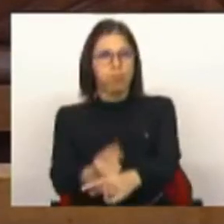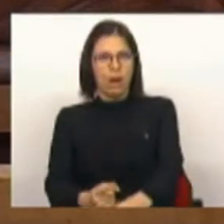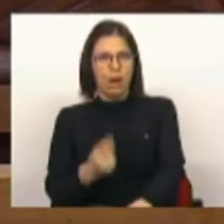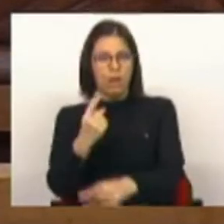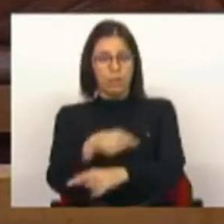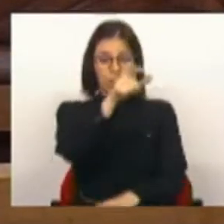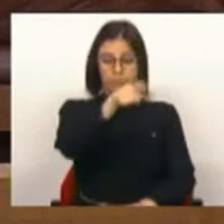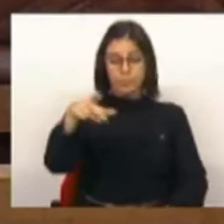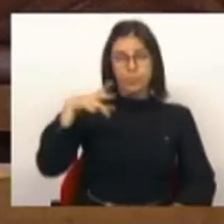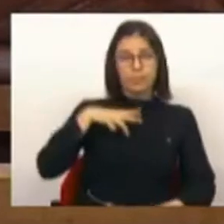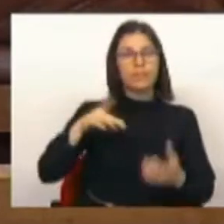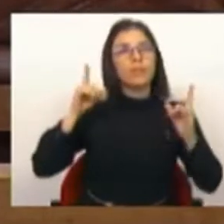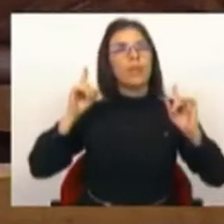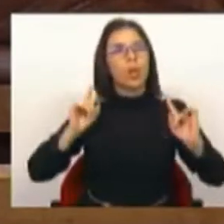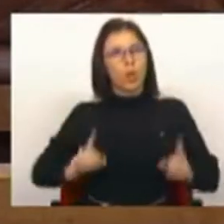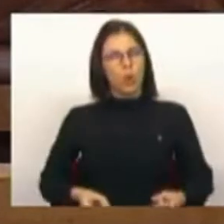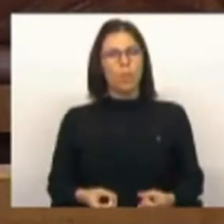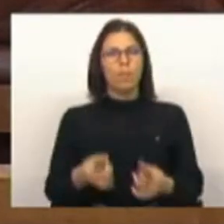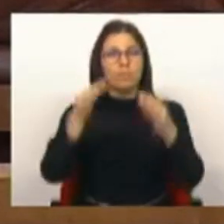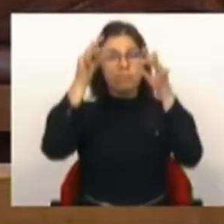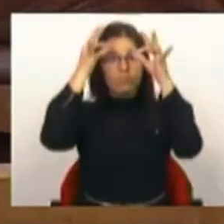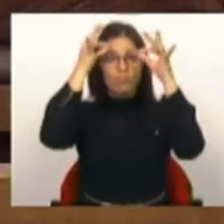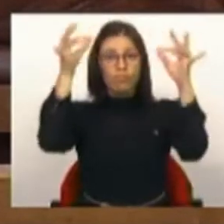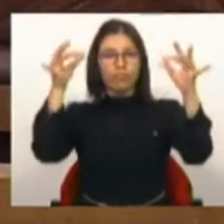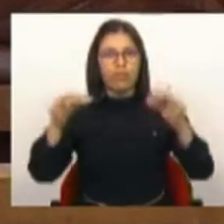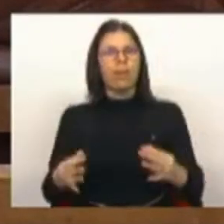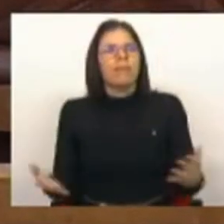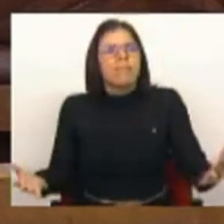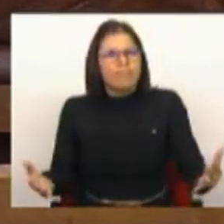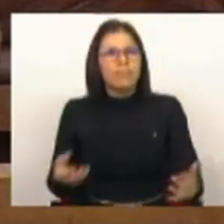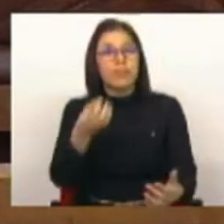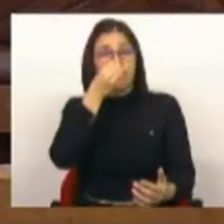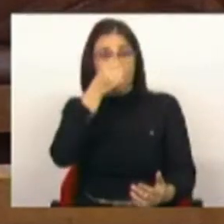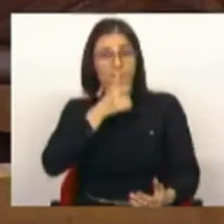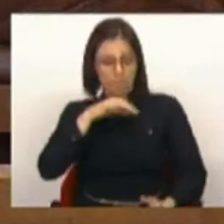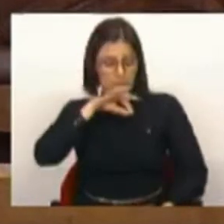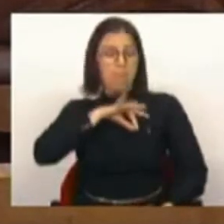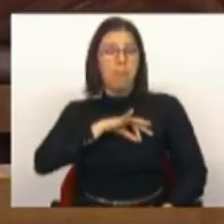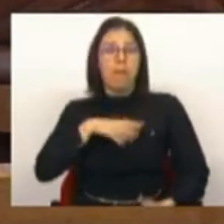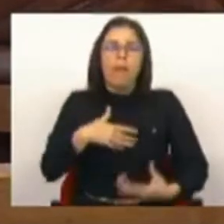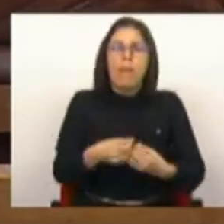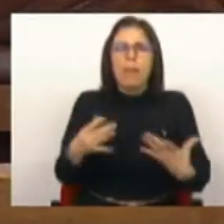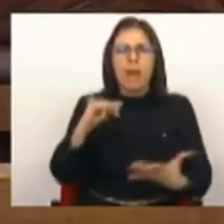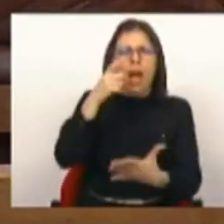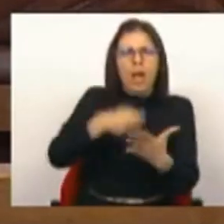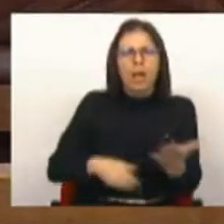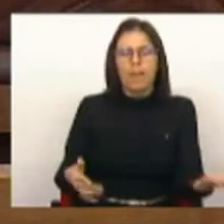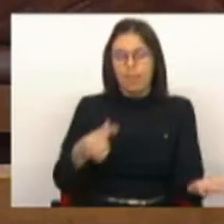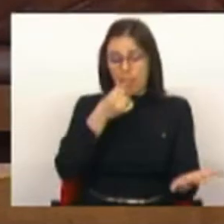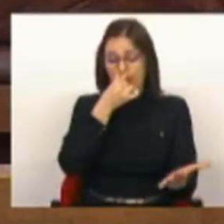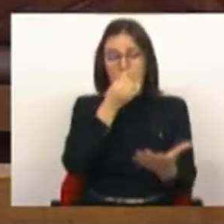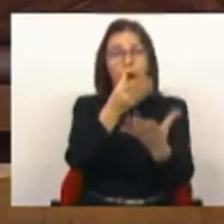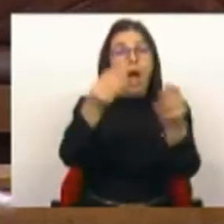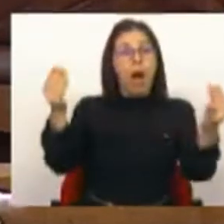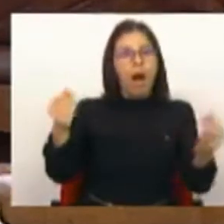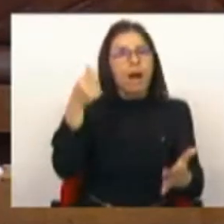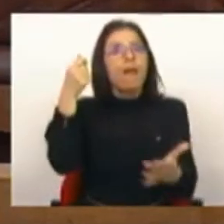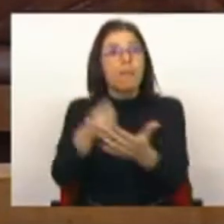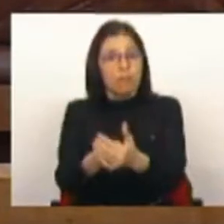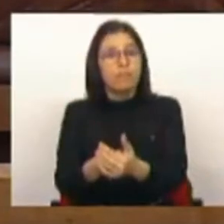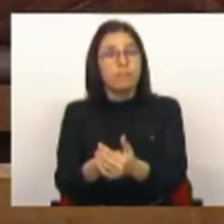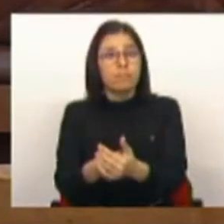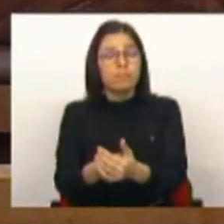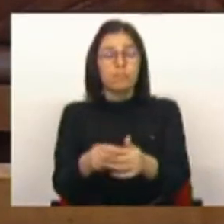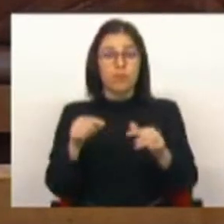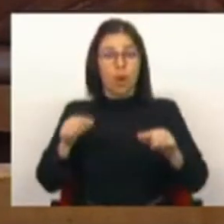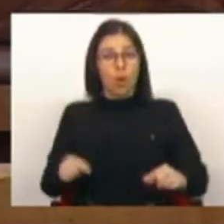os portugueses estão a começar a ficar fartos. De que vale pormos cravos se temos cada vez mais impostos? Muitos deles para pagar.